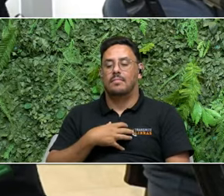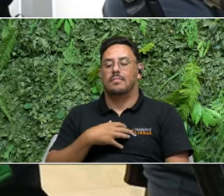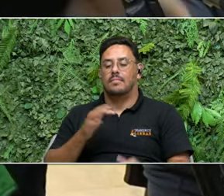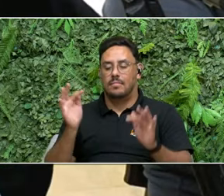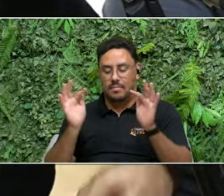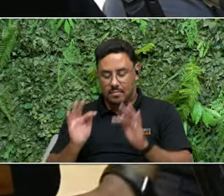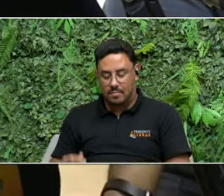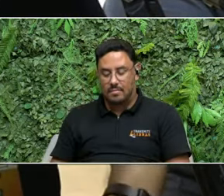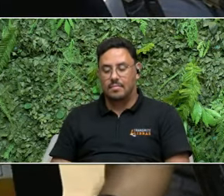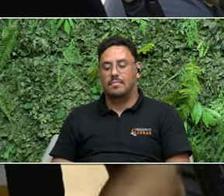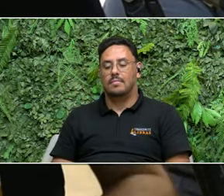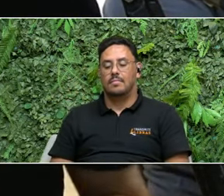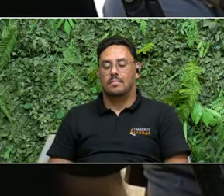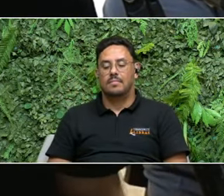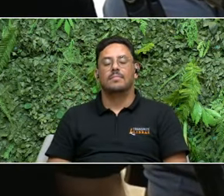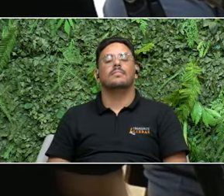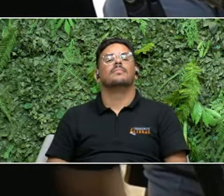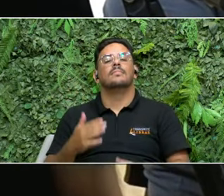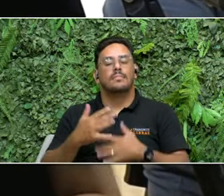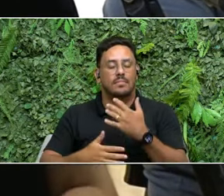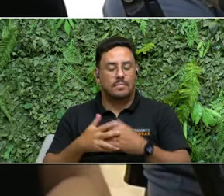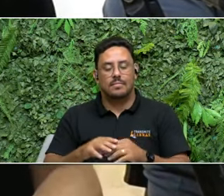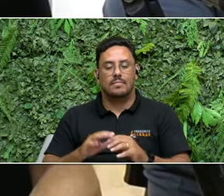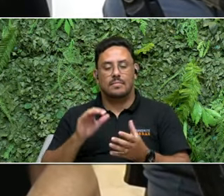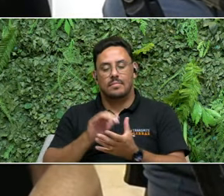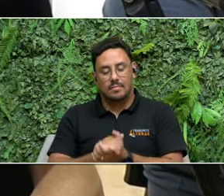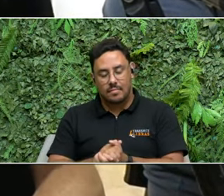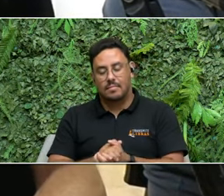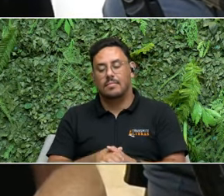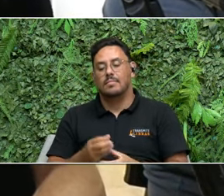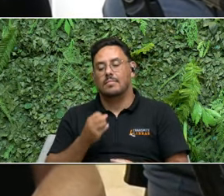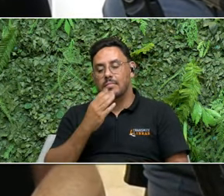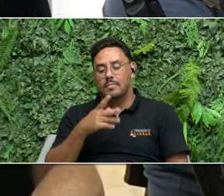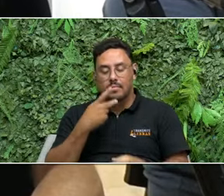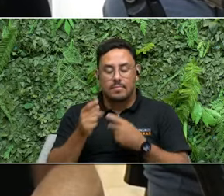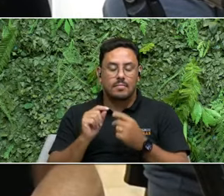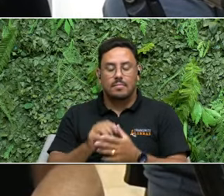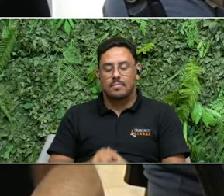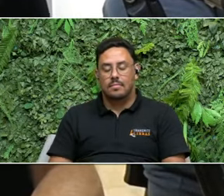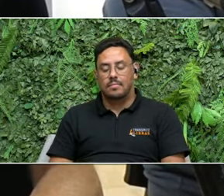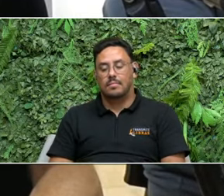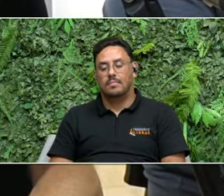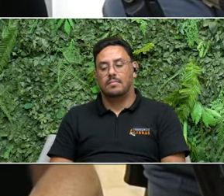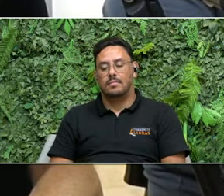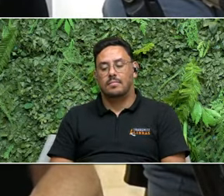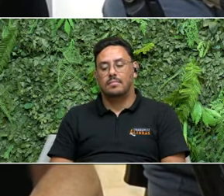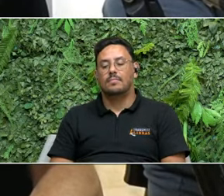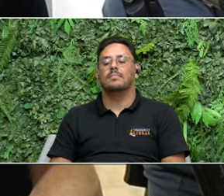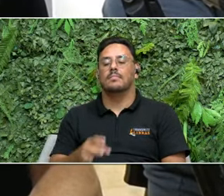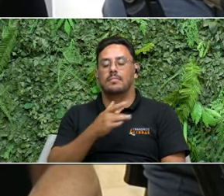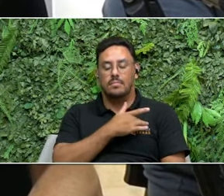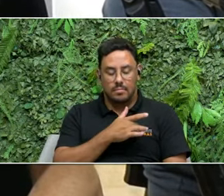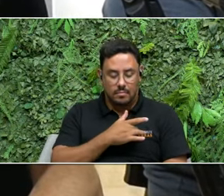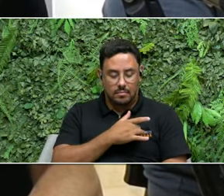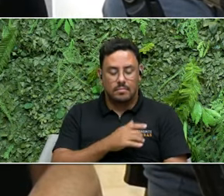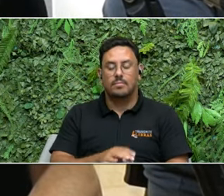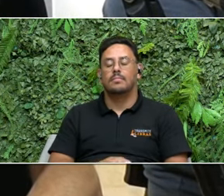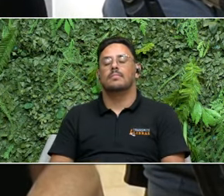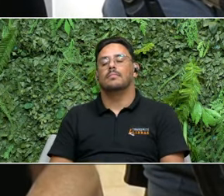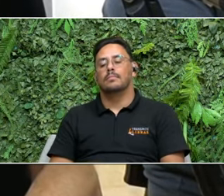vida casamento mas vai nada relaxa Muito bom falar conversando com o pessoal do